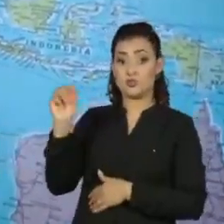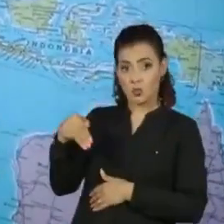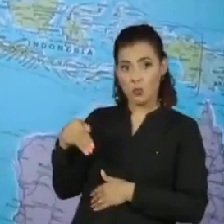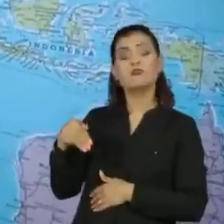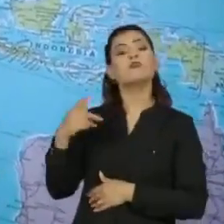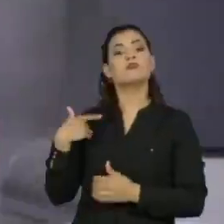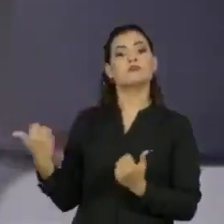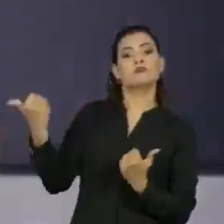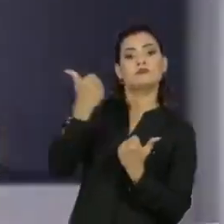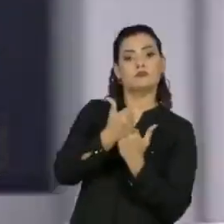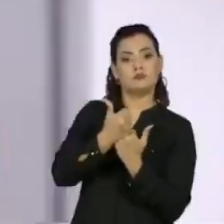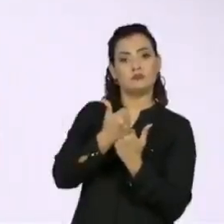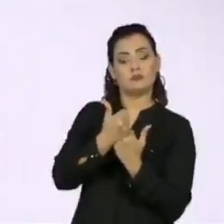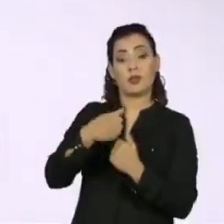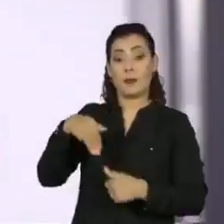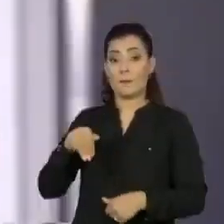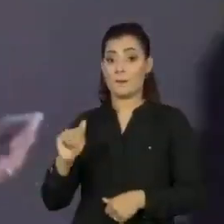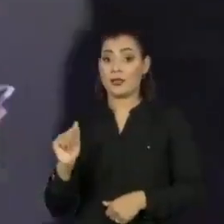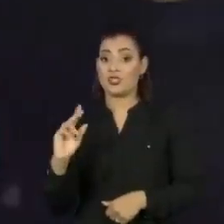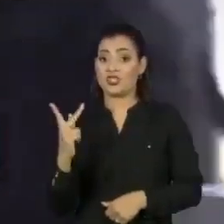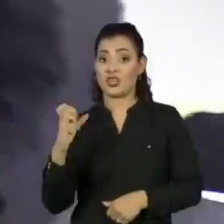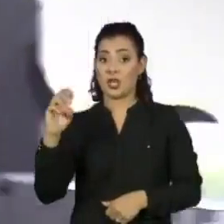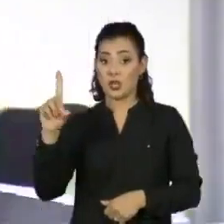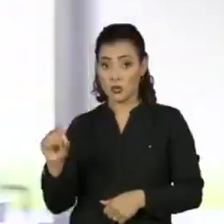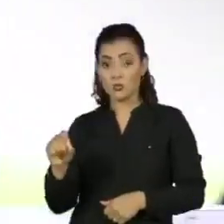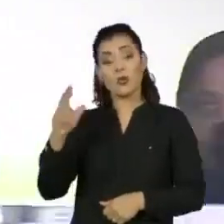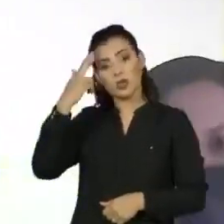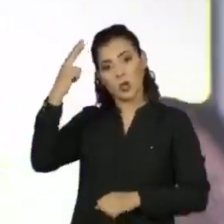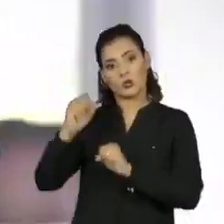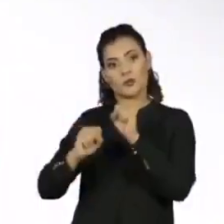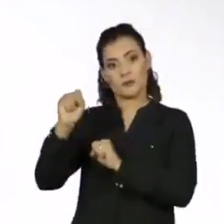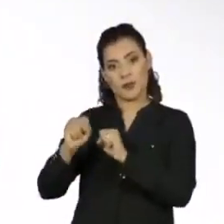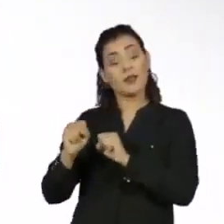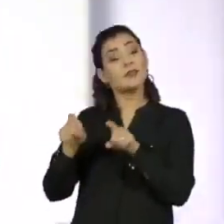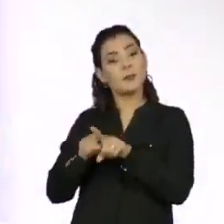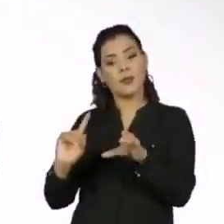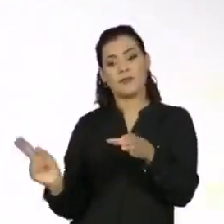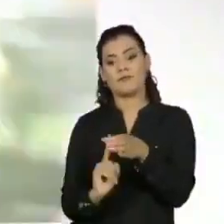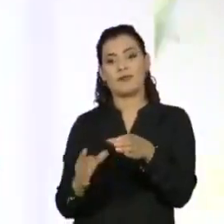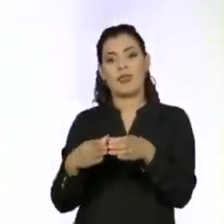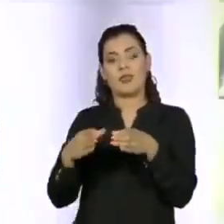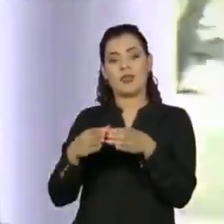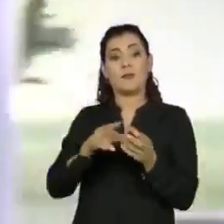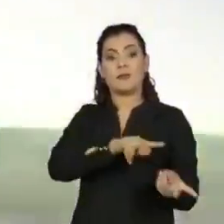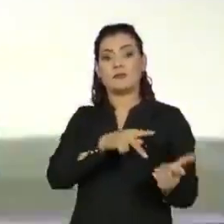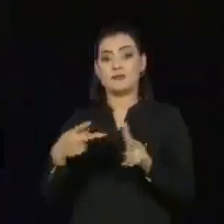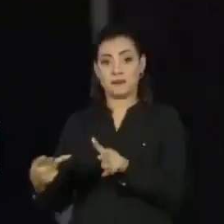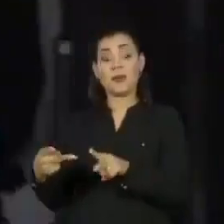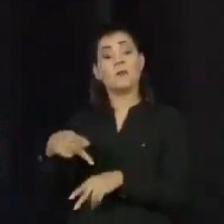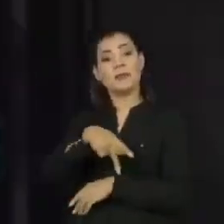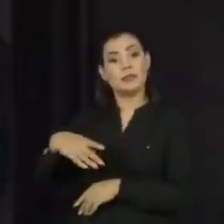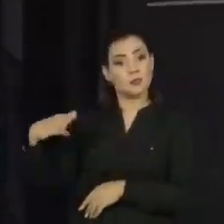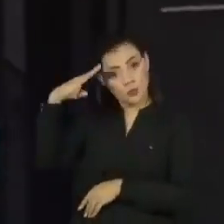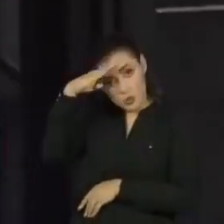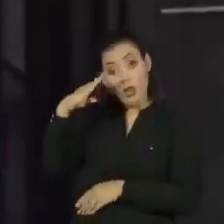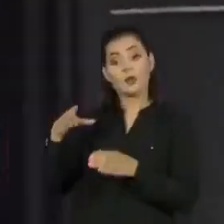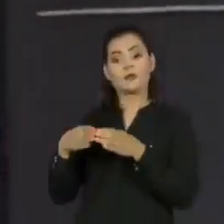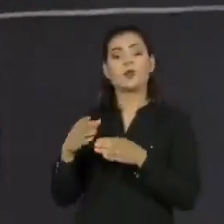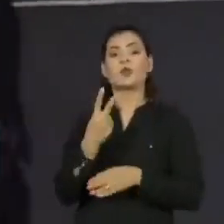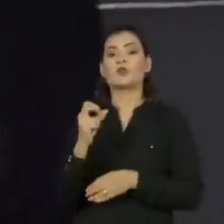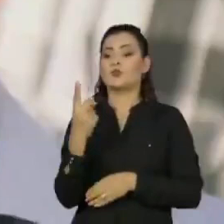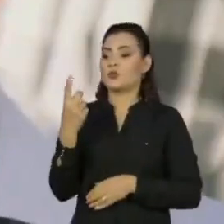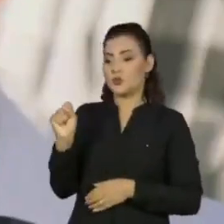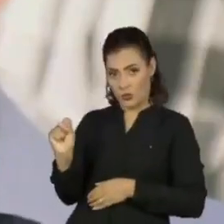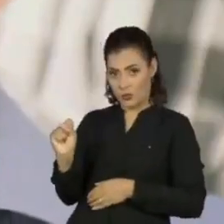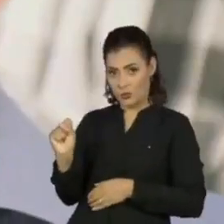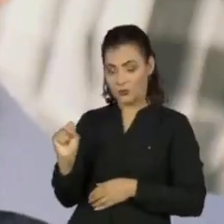Machado assume a pasta Machado empresário do setor e fez parte da equipe de transição de bolsonaro depois das eleições de